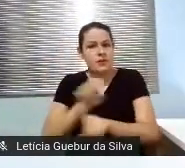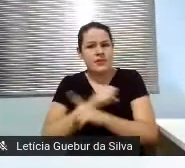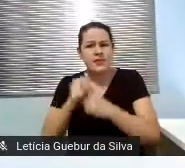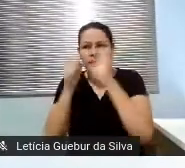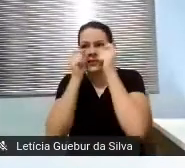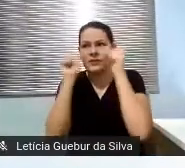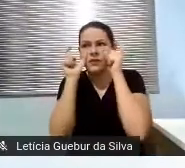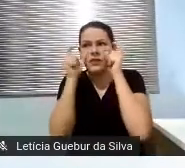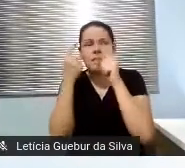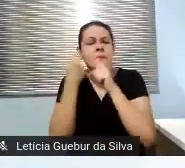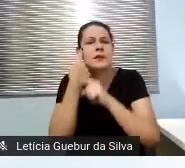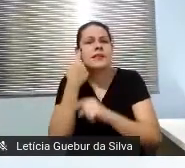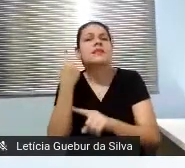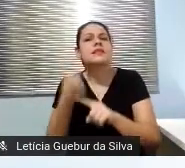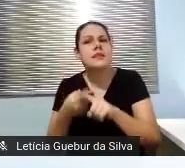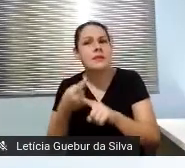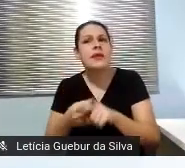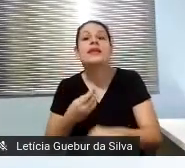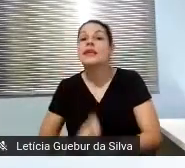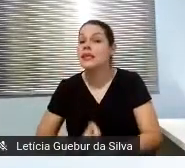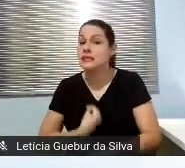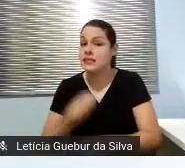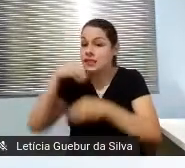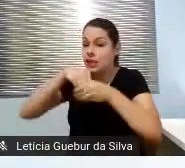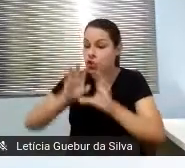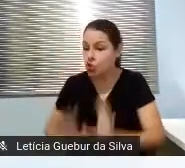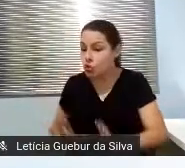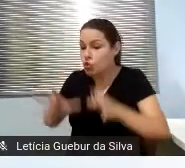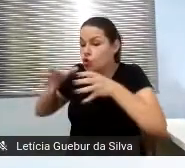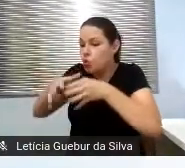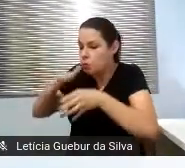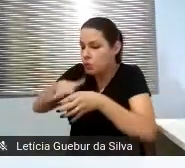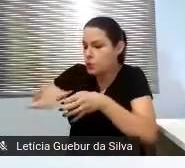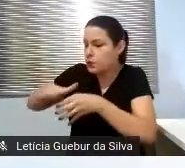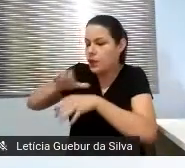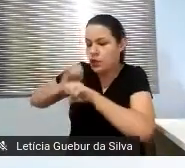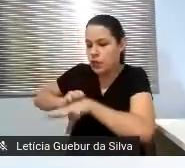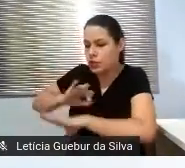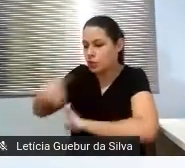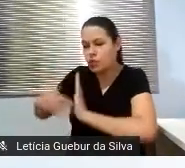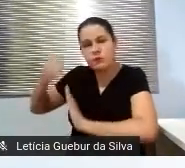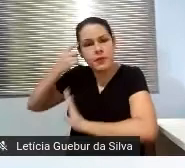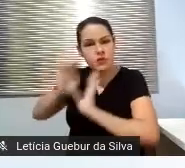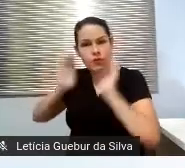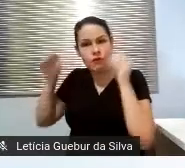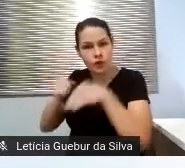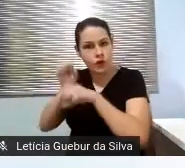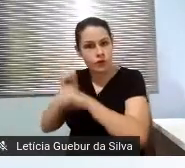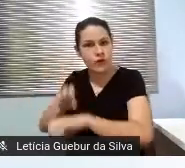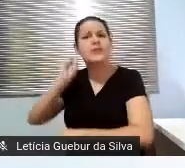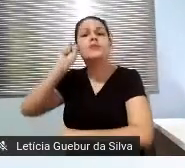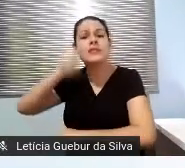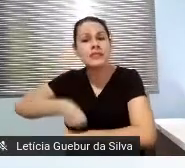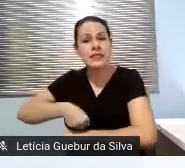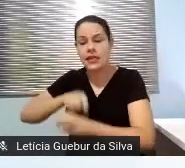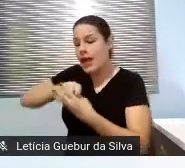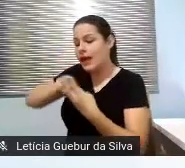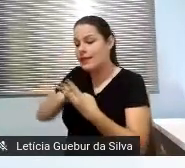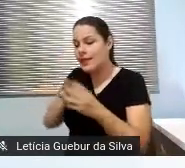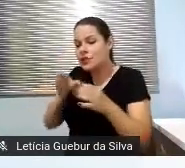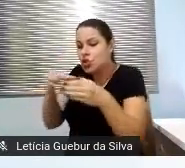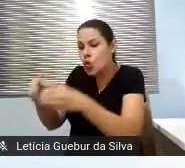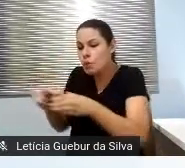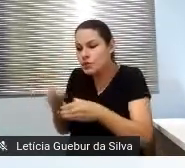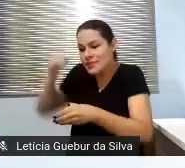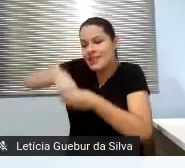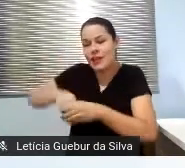mostrar, existe todos esses lobbies dessa bancada de educação, todos esses lobbies são extremamente legítimos. Porém,